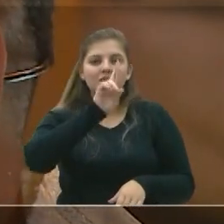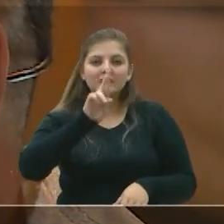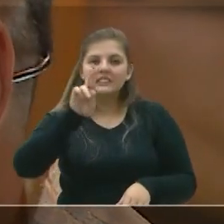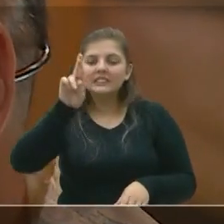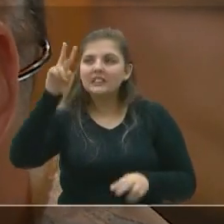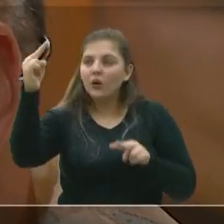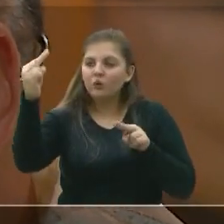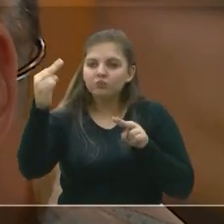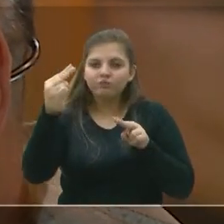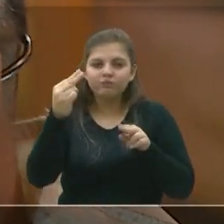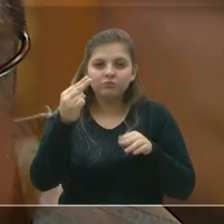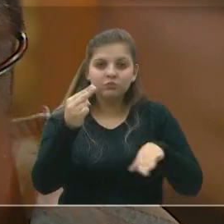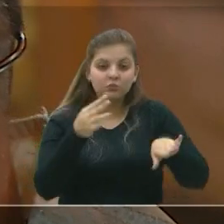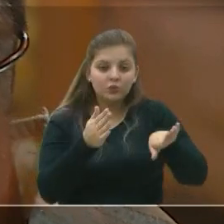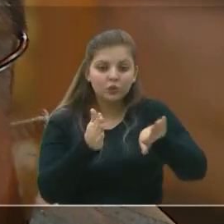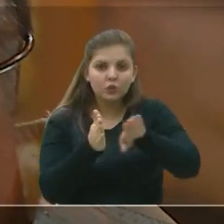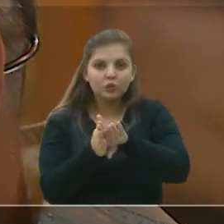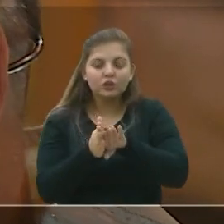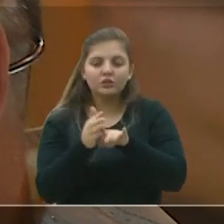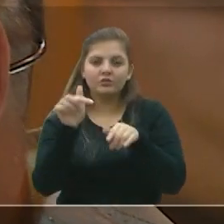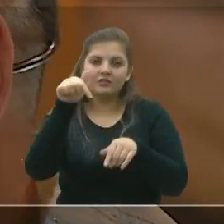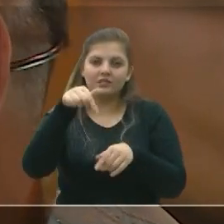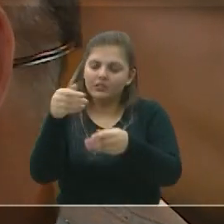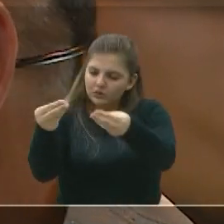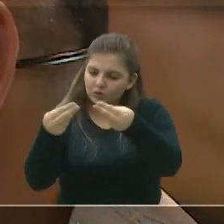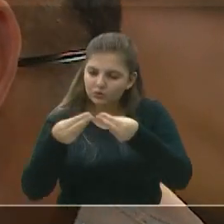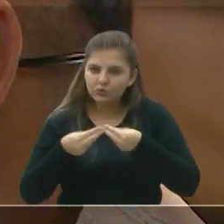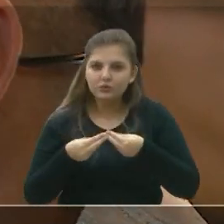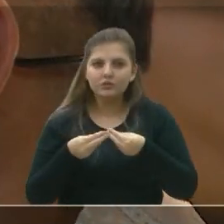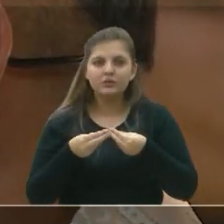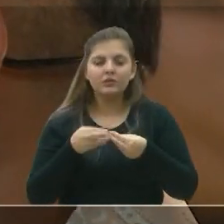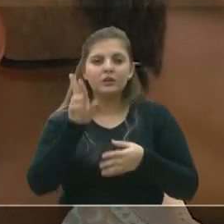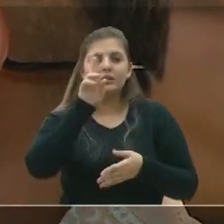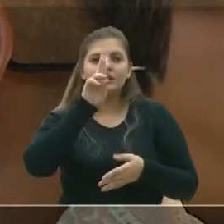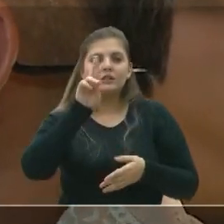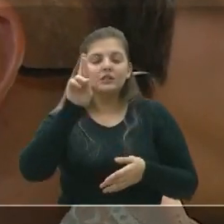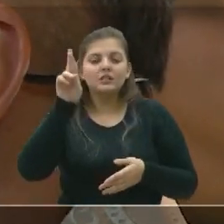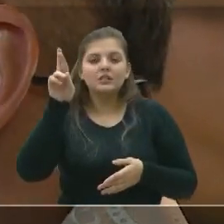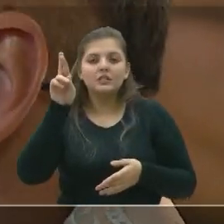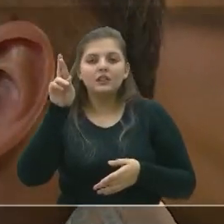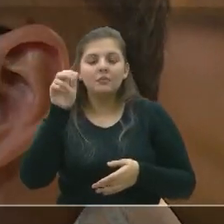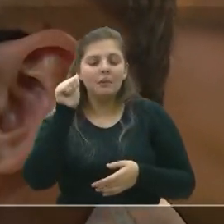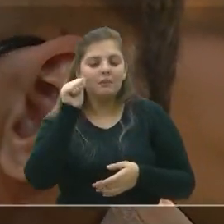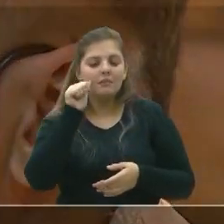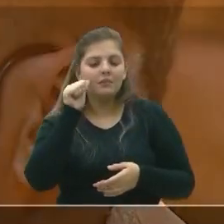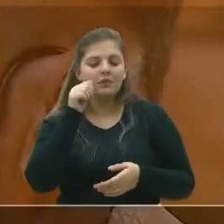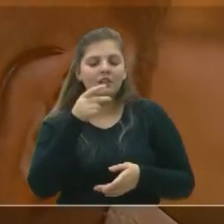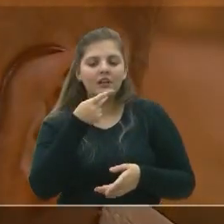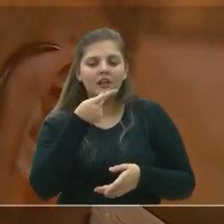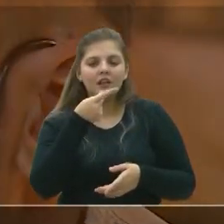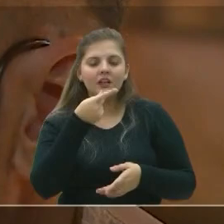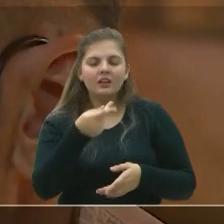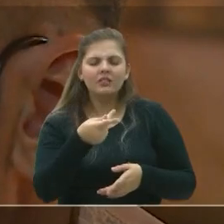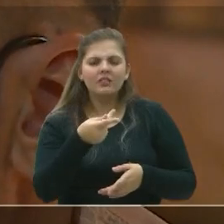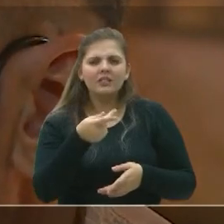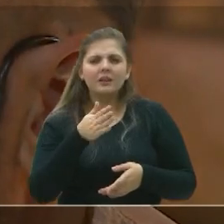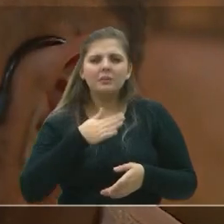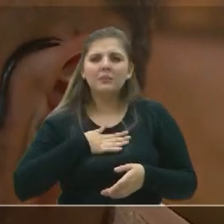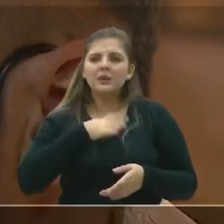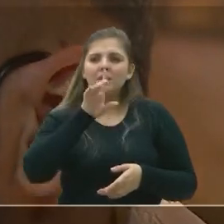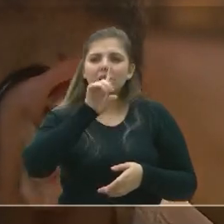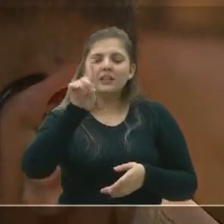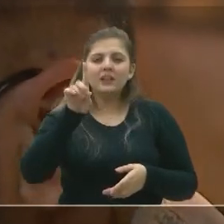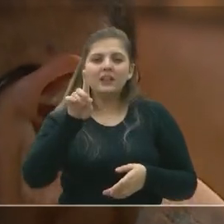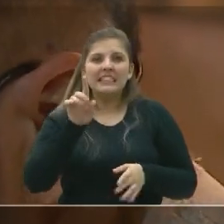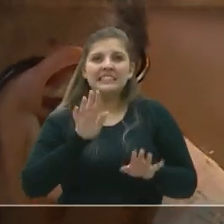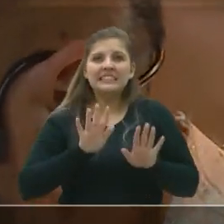está aqui. O Senhor vai me mostrando uma mulher que diz: mas meu Deus, parece até que a minha